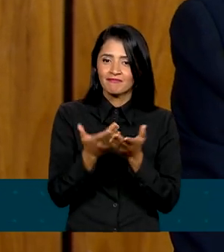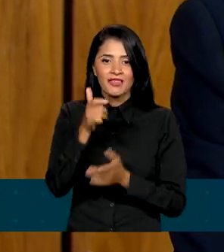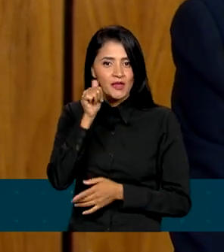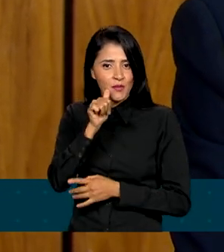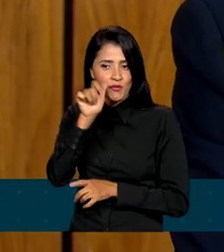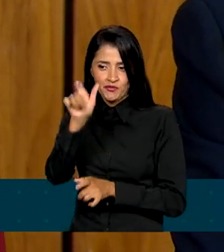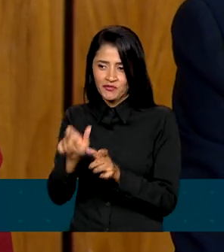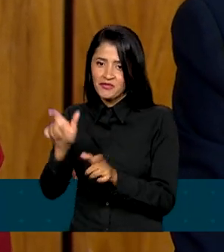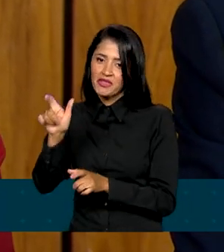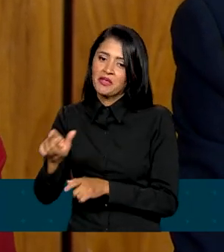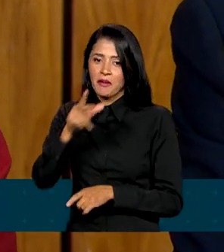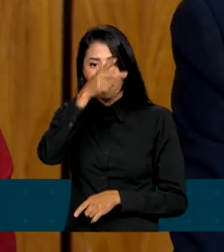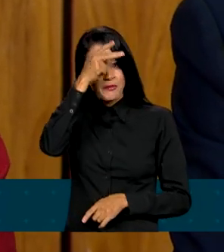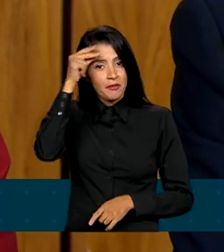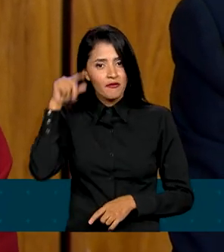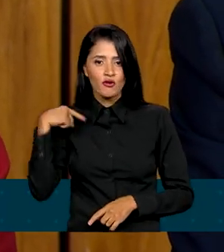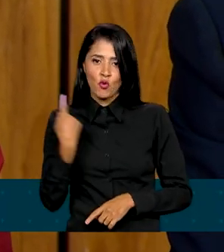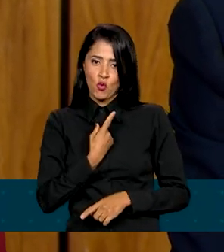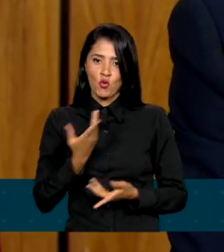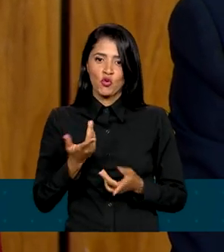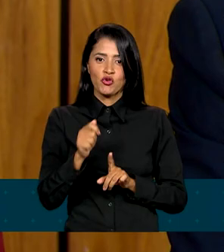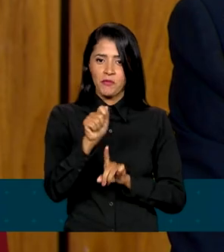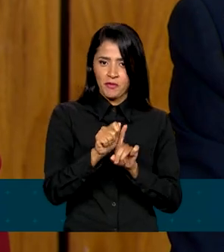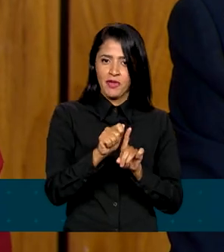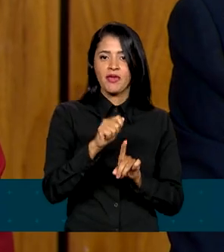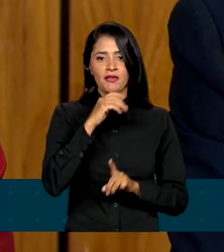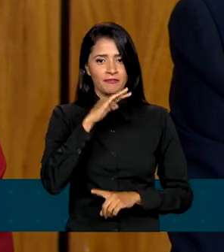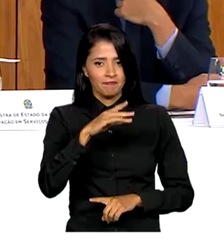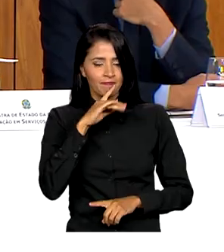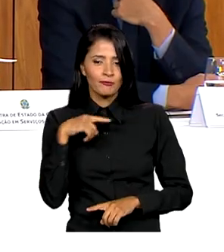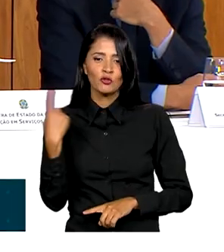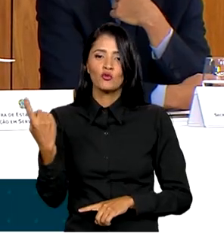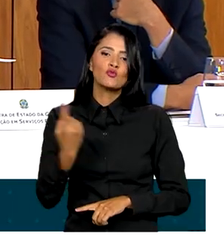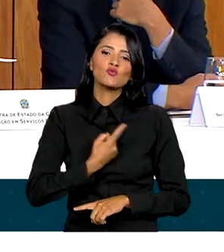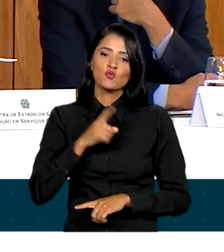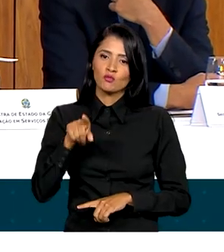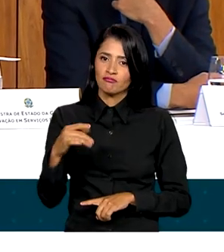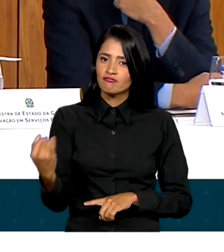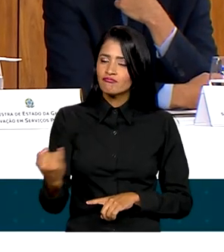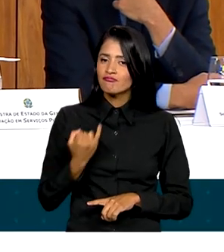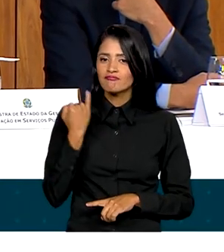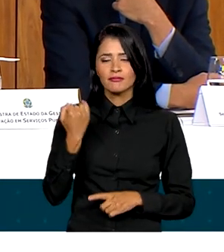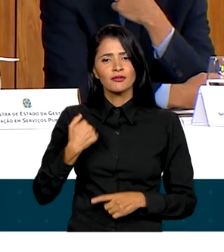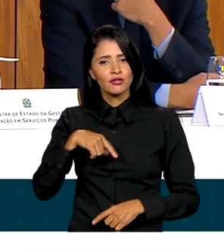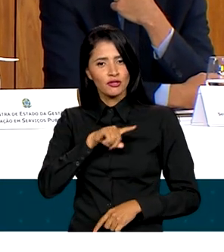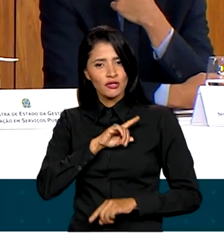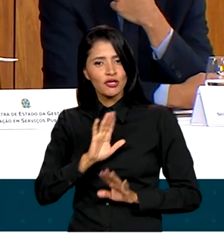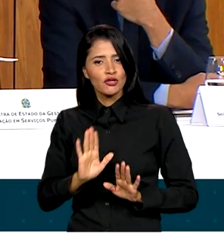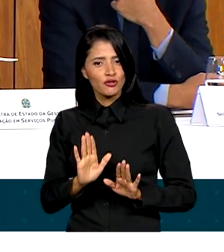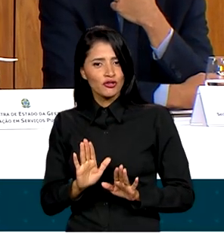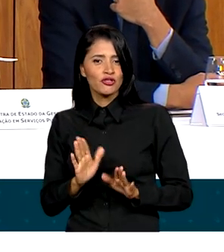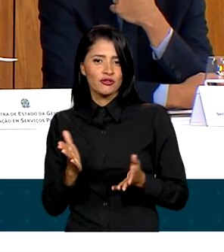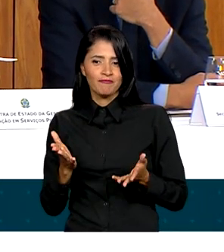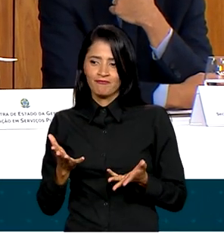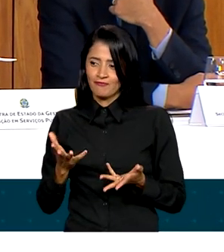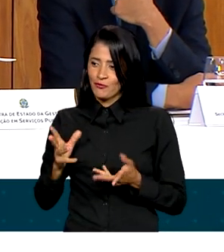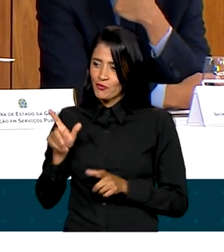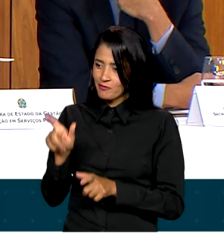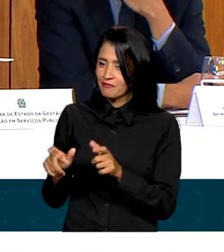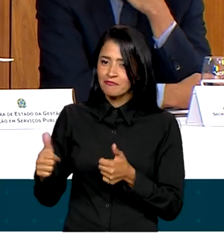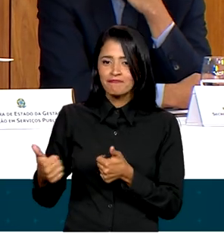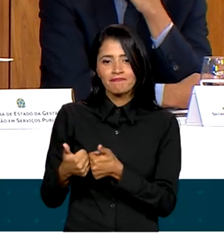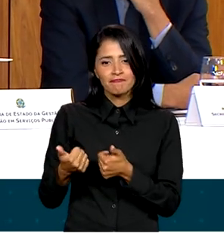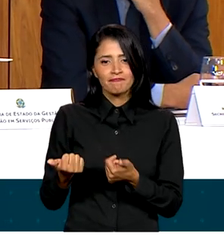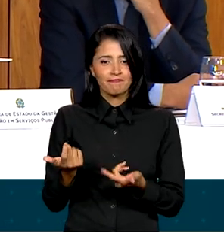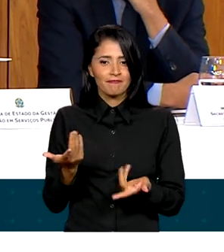né, pela nosso mês. Acho que é super importante, né? A gente ainda estão todas aqui mais